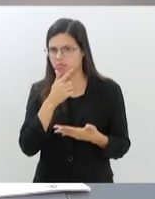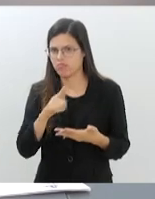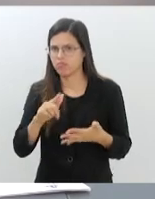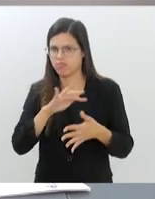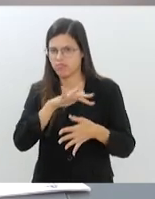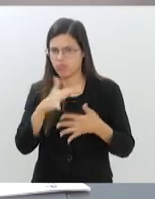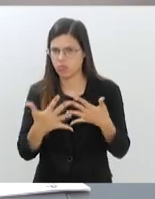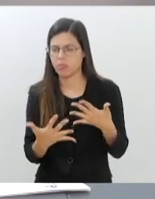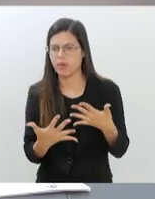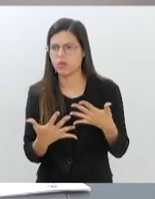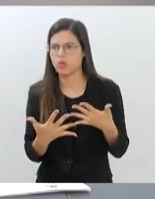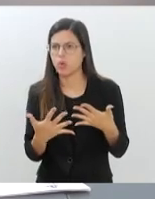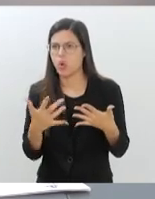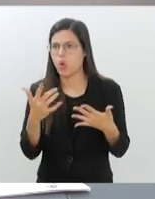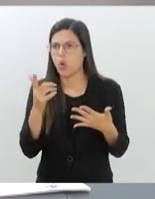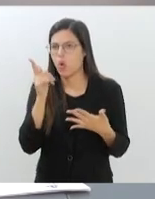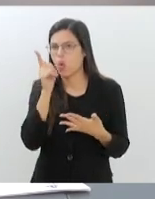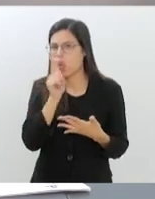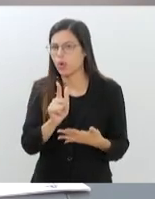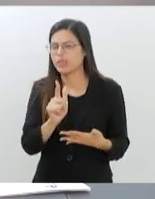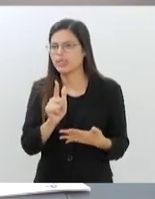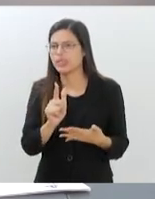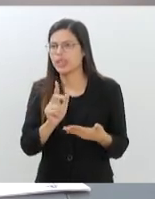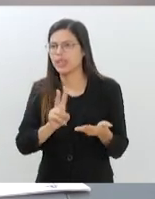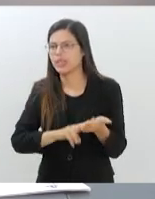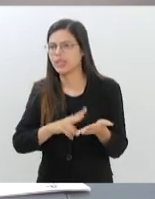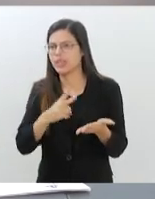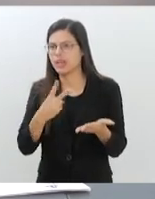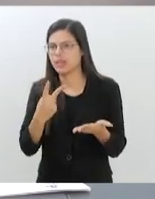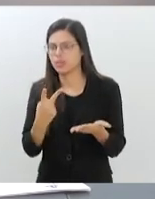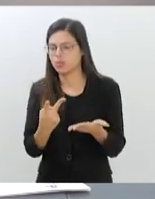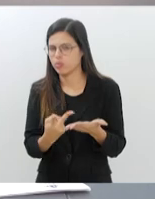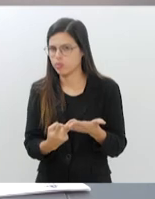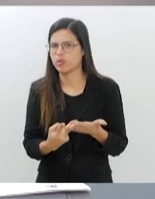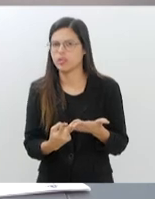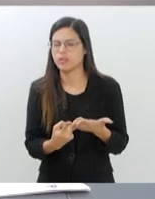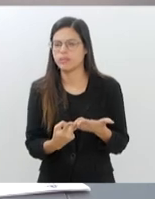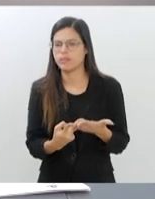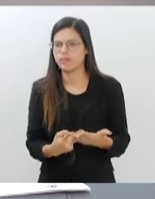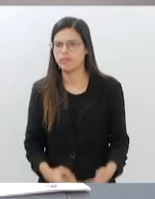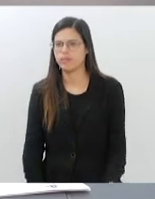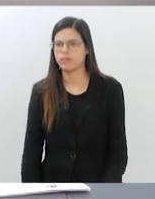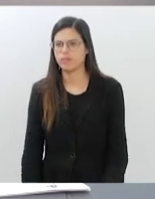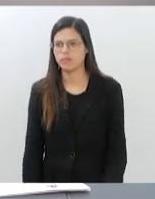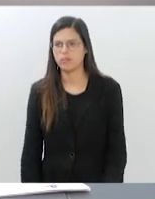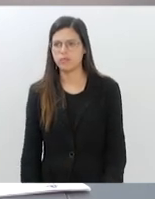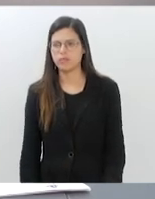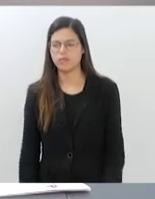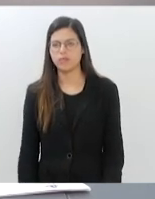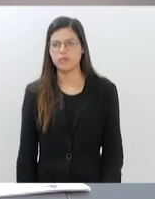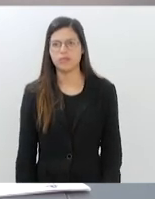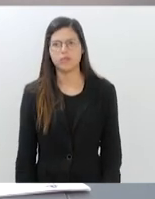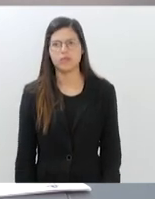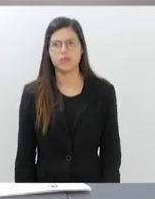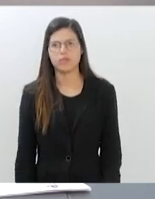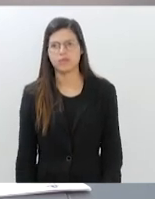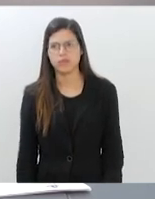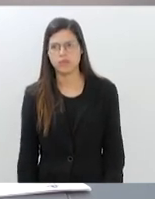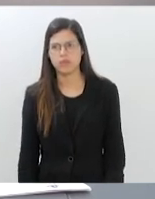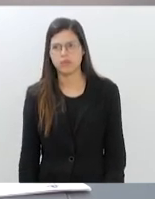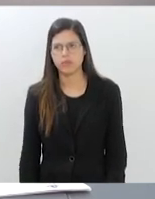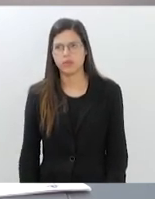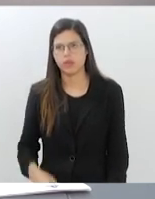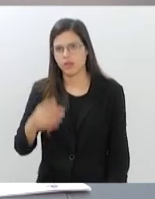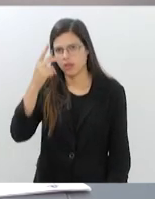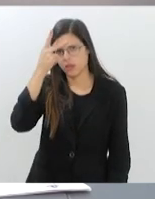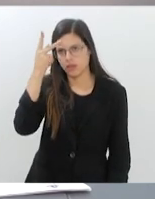eh traduzir para os nossos ouvintes né